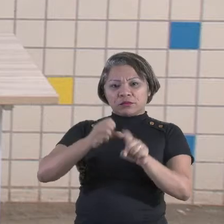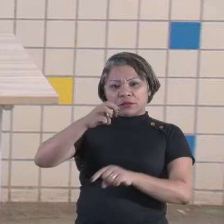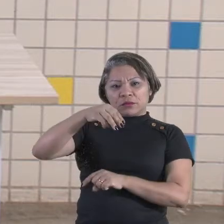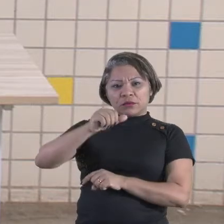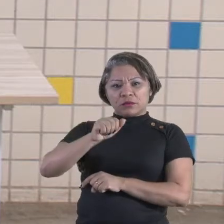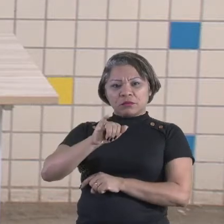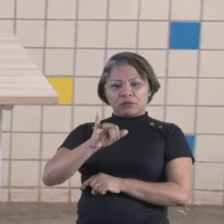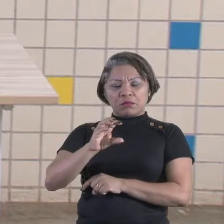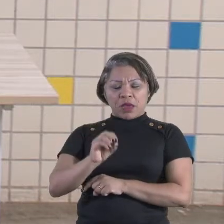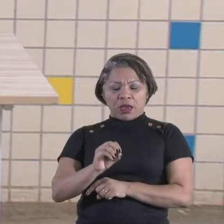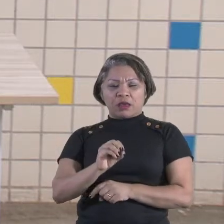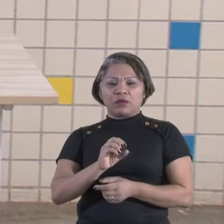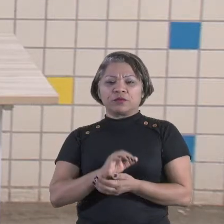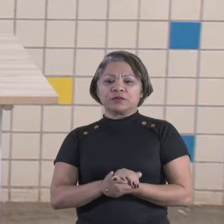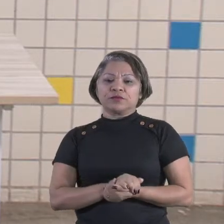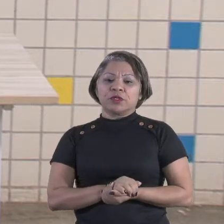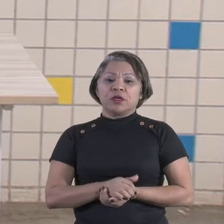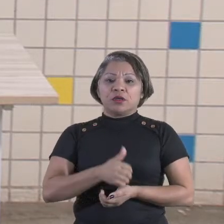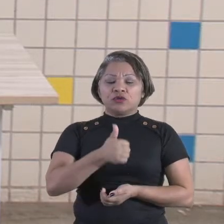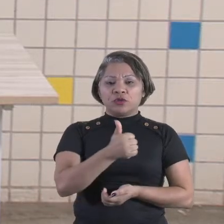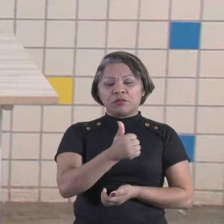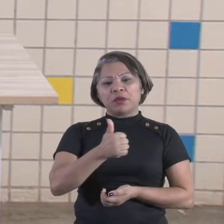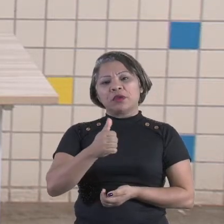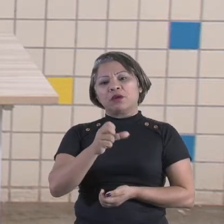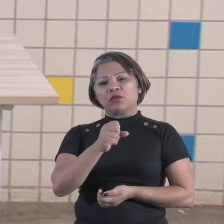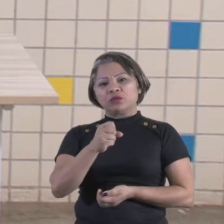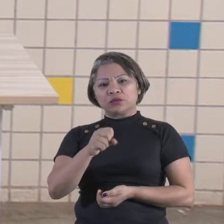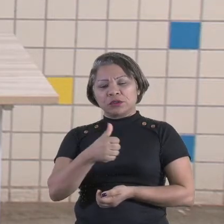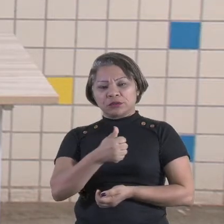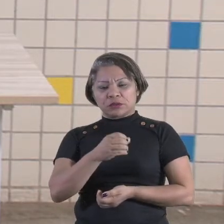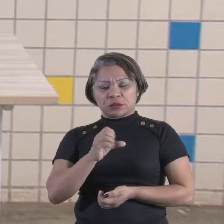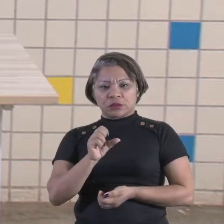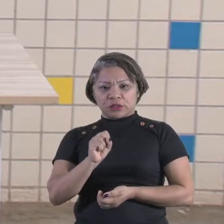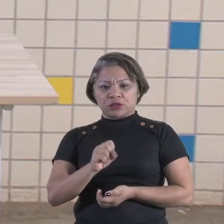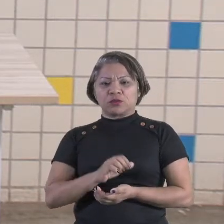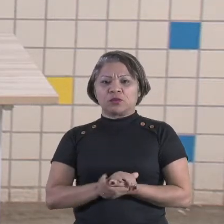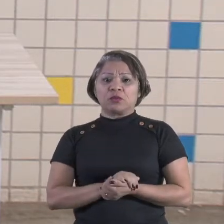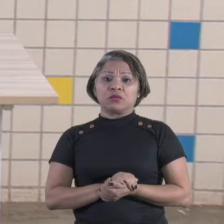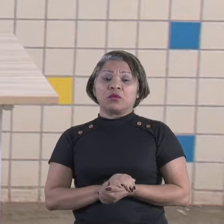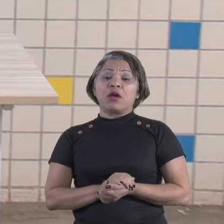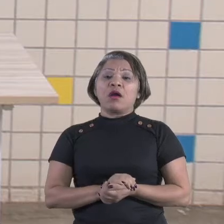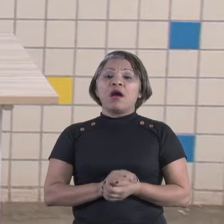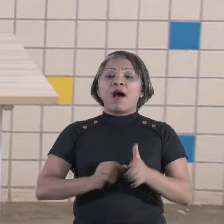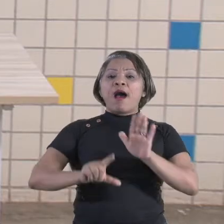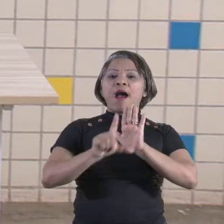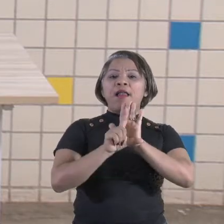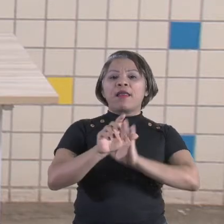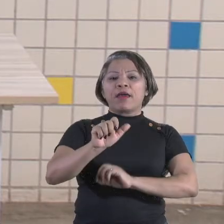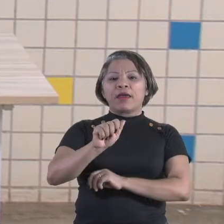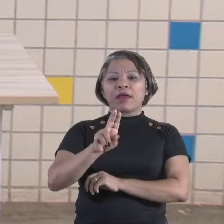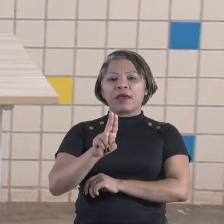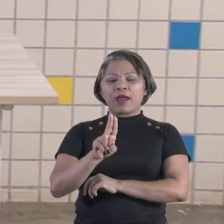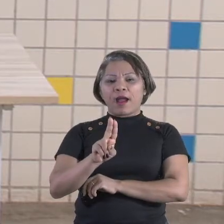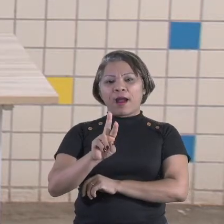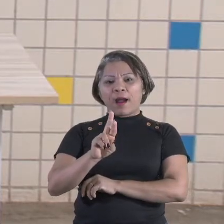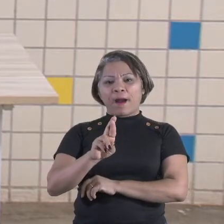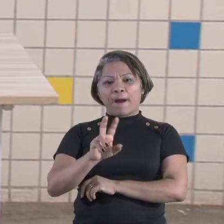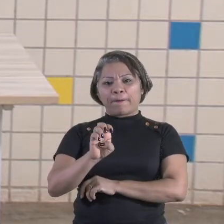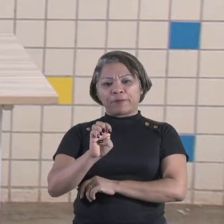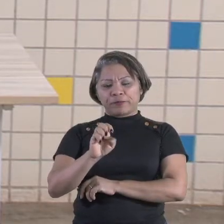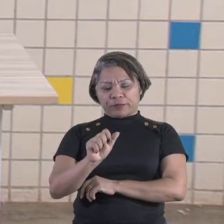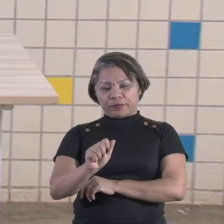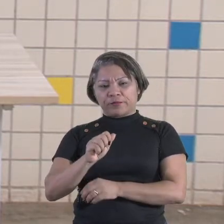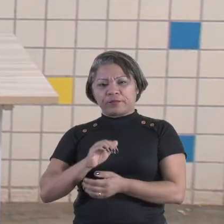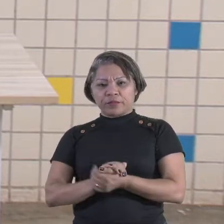Lei Áurea, que extinguiu o trabalho escravo no Brasil. Lembrando, crianças, que o Brasil foi o último país